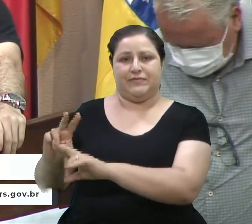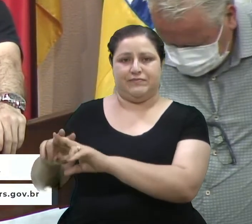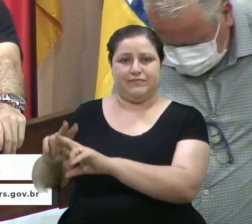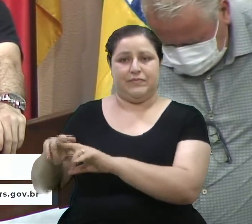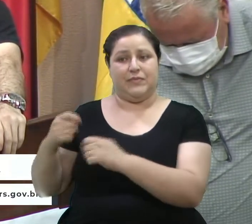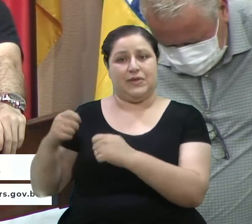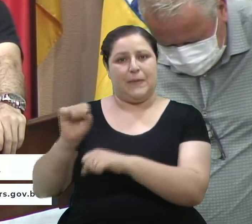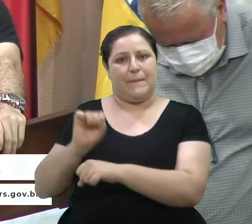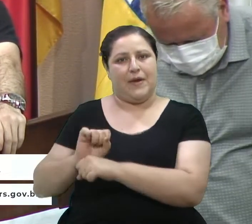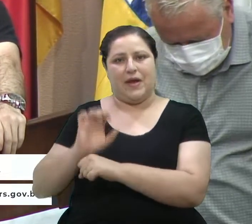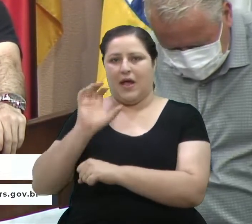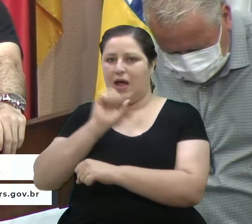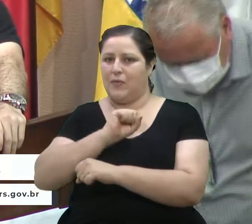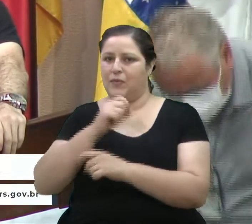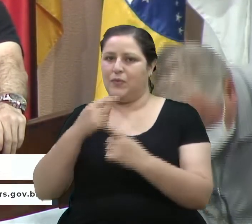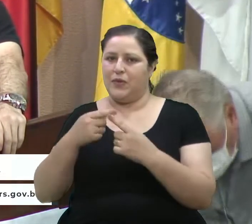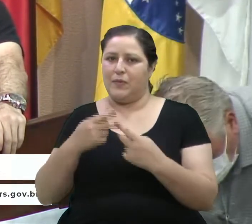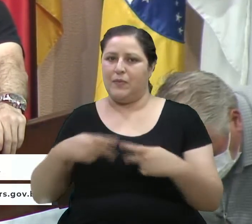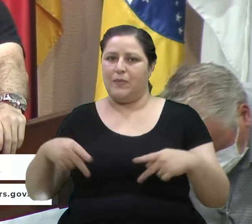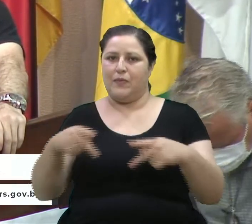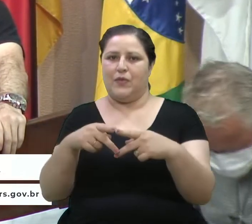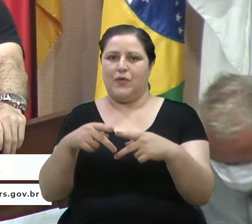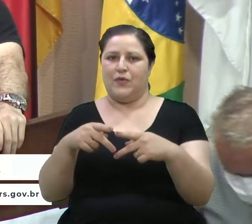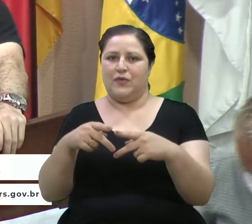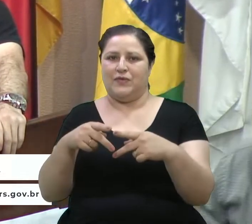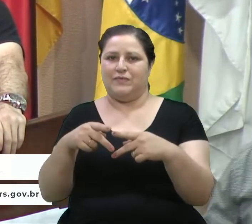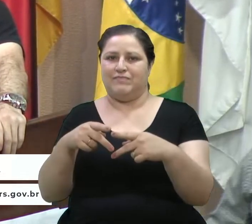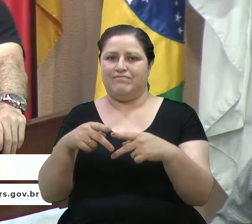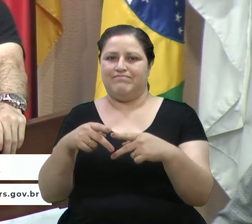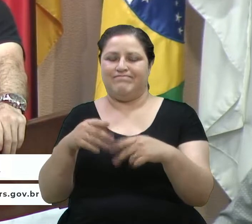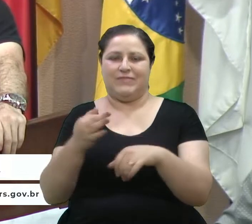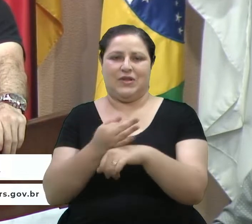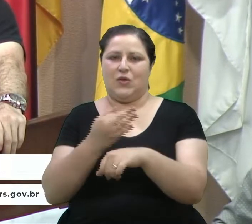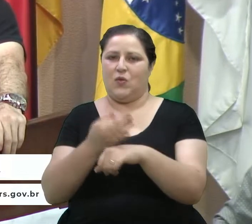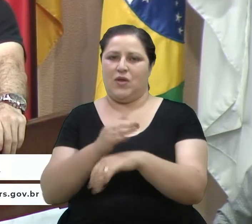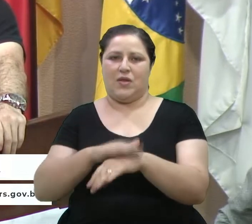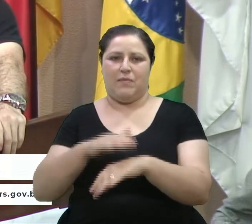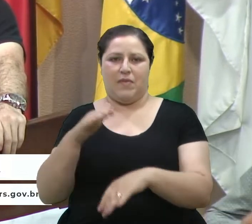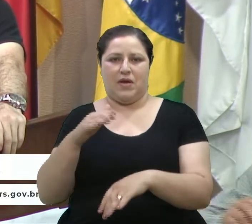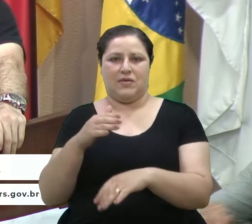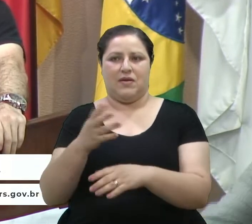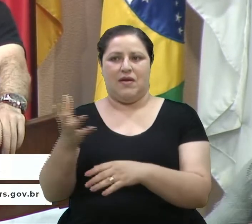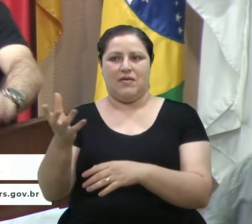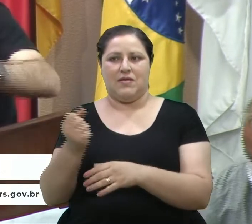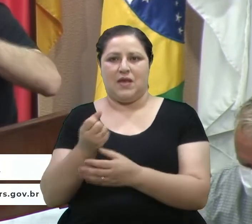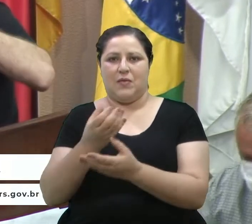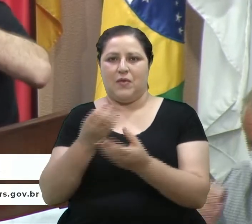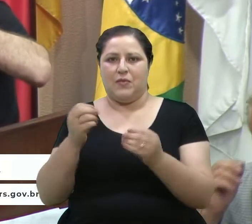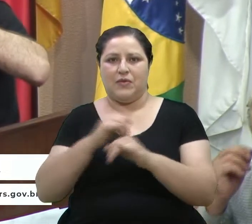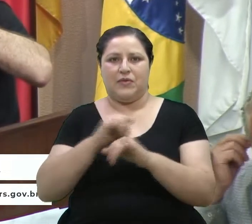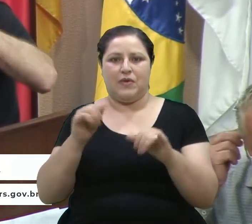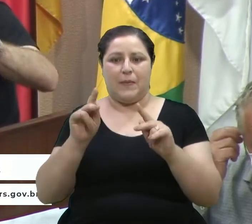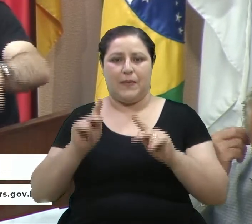porque a população não aguenta mais. A gente recebe na nossa página lá muita mensagem de pessoas fazendo uso